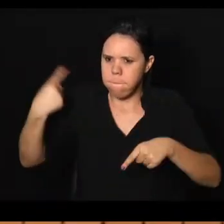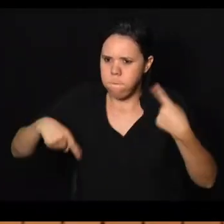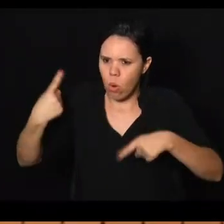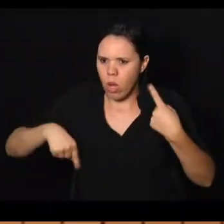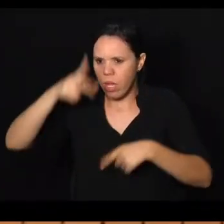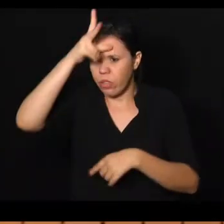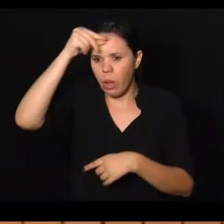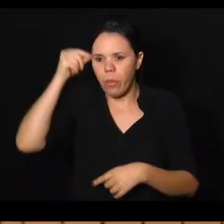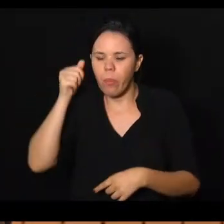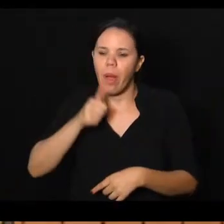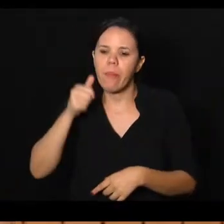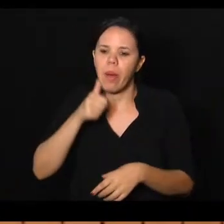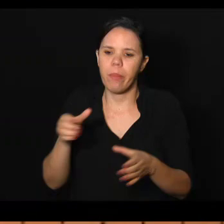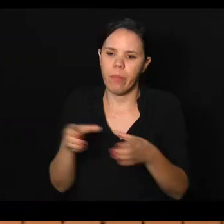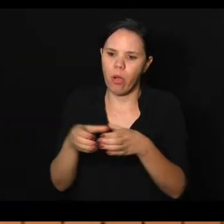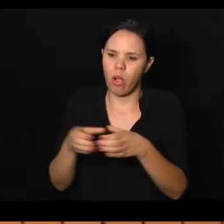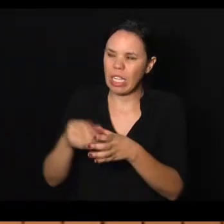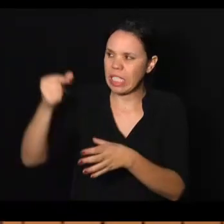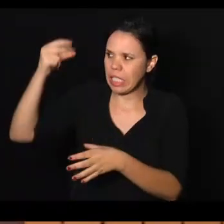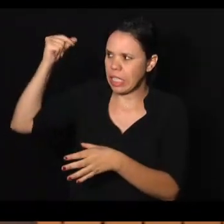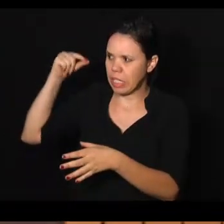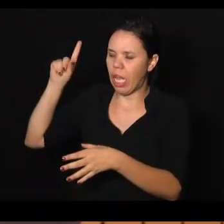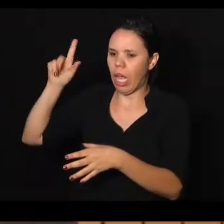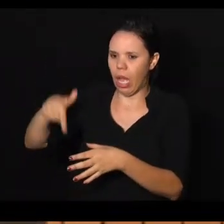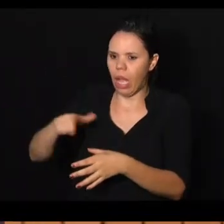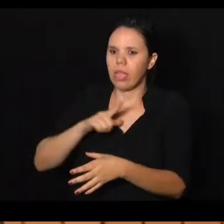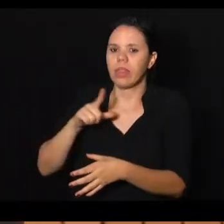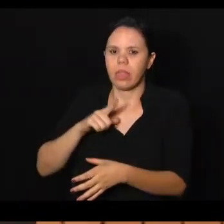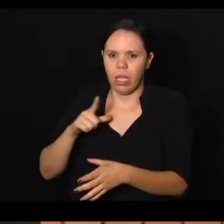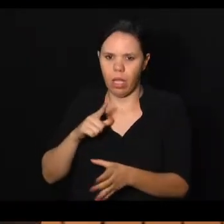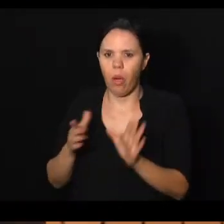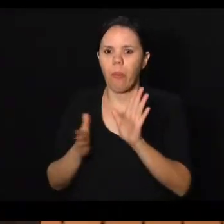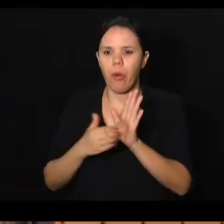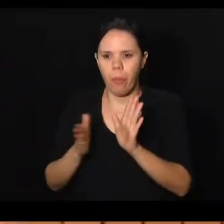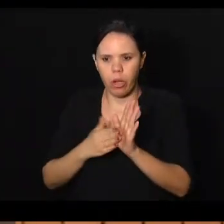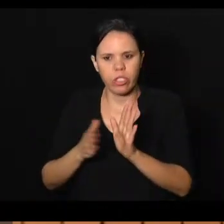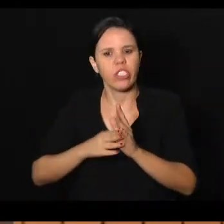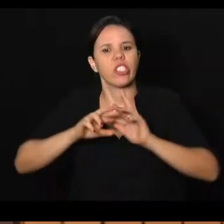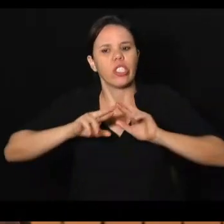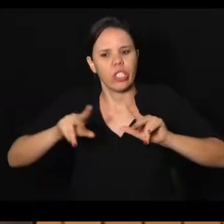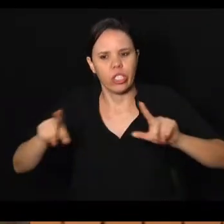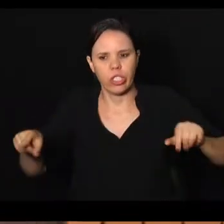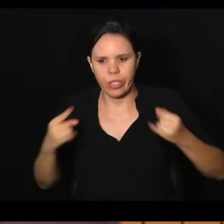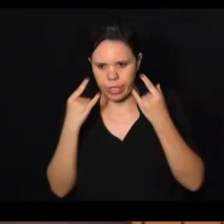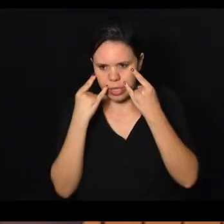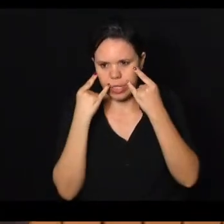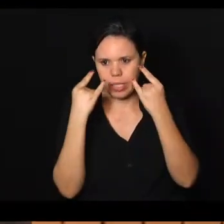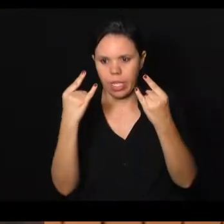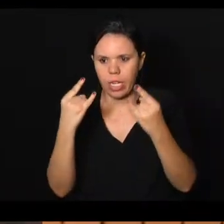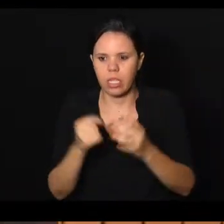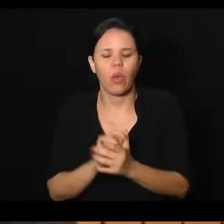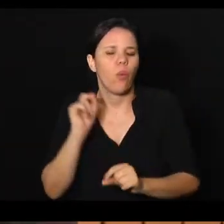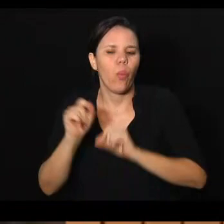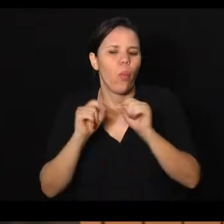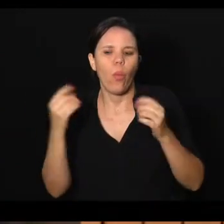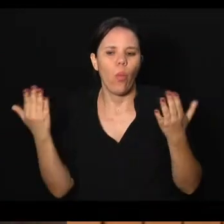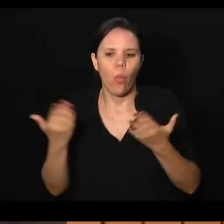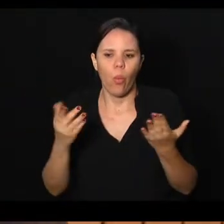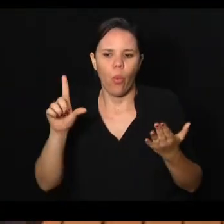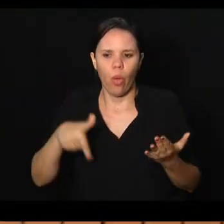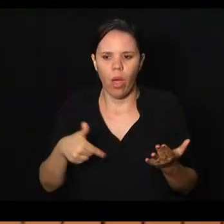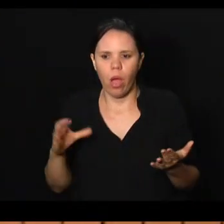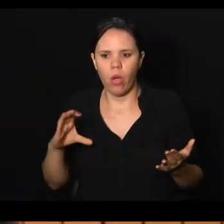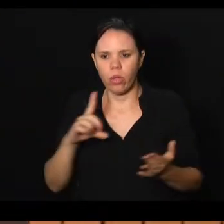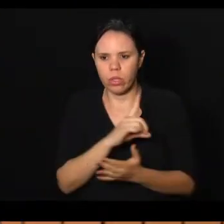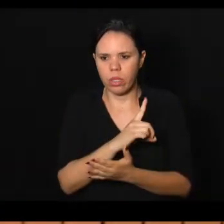Mulheres. Uma secretaria antiga, com propostas muito interessantes, uma secretaria hoje, coordenada